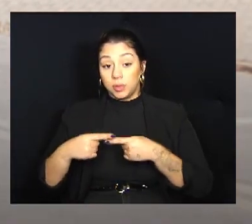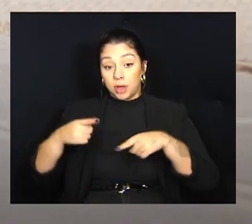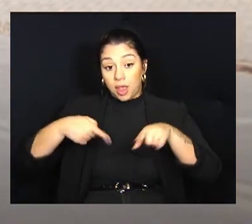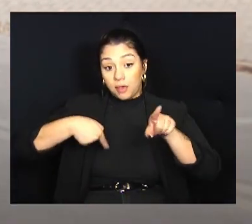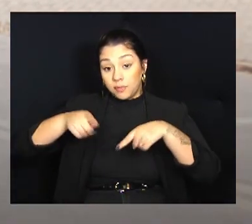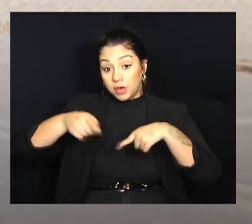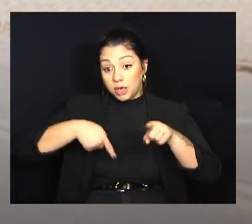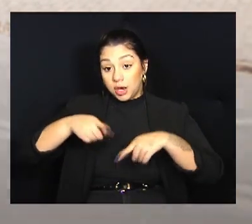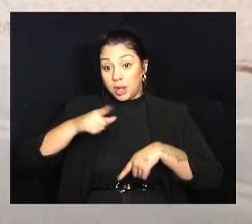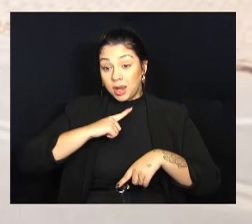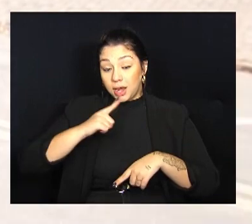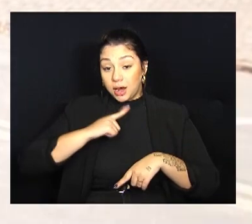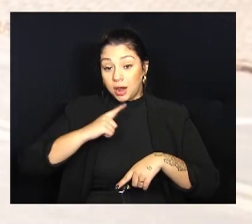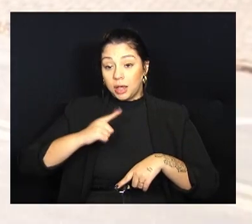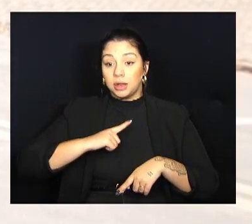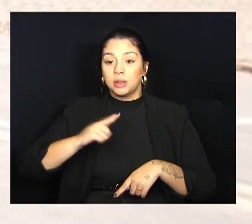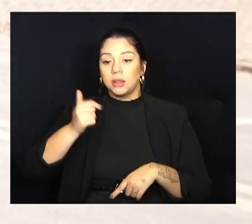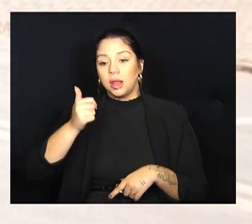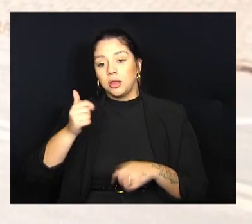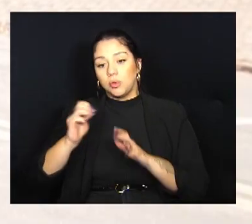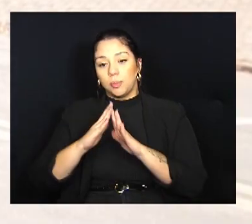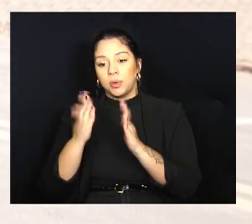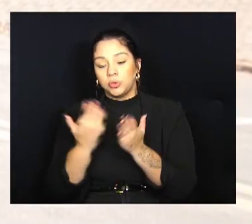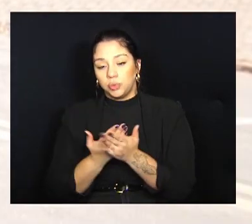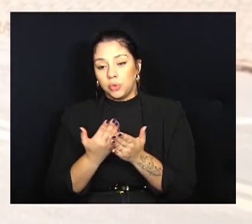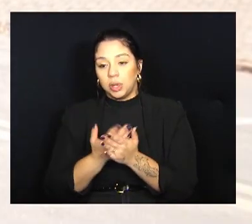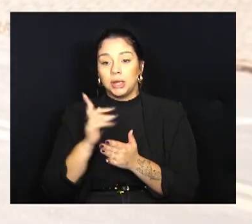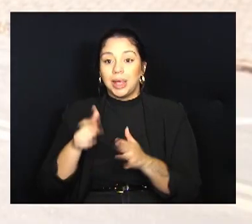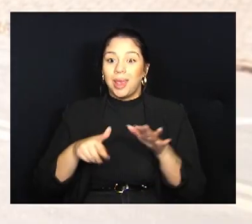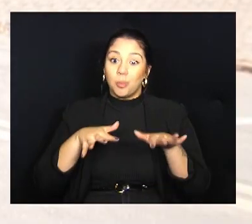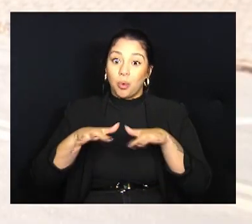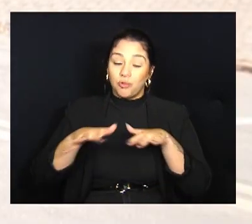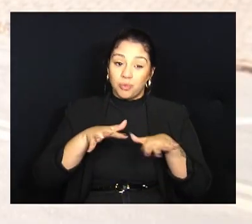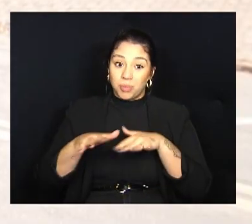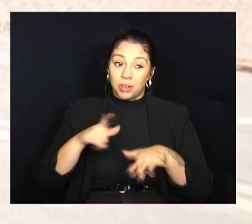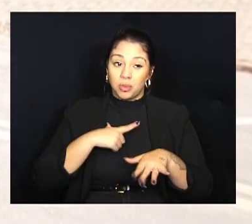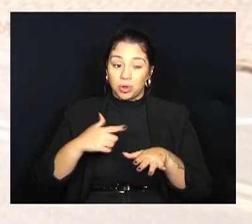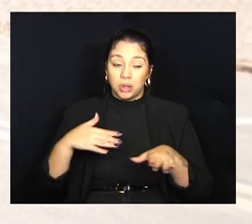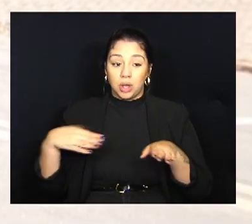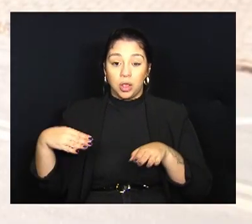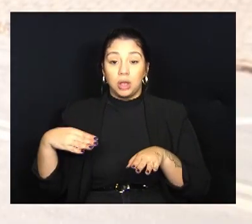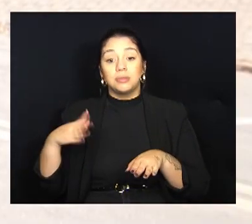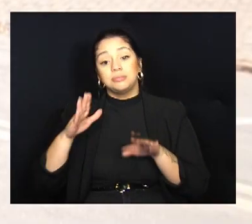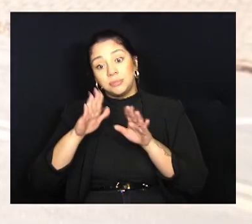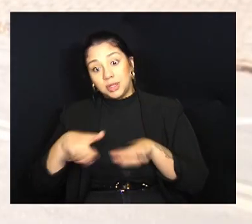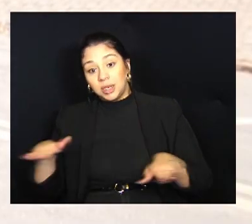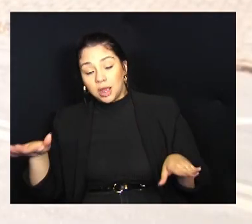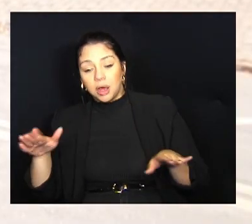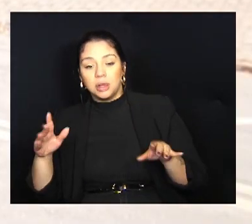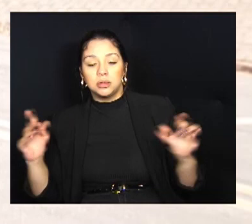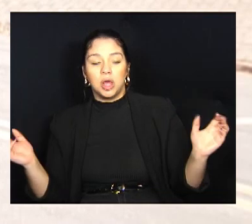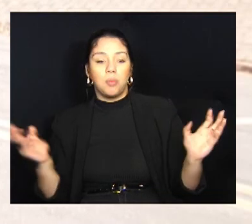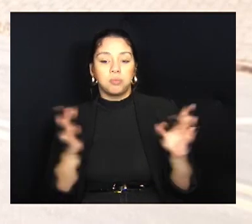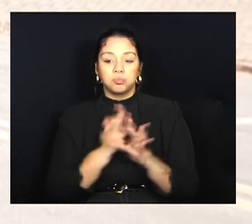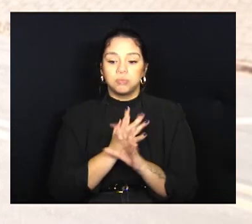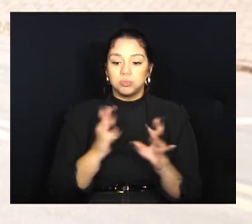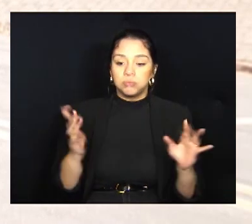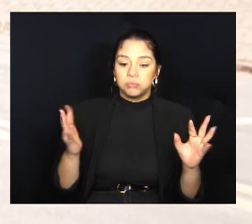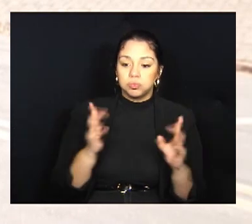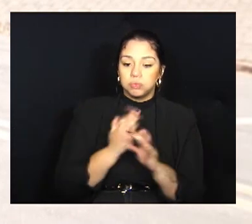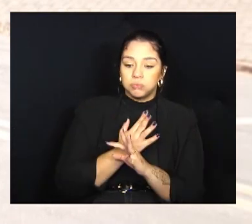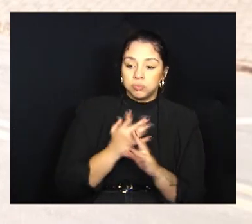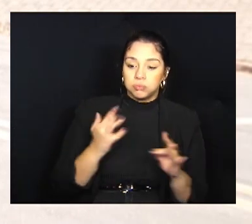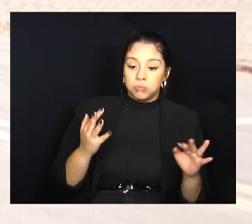existe esta nave-mãe aqui, com uma movimentação intensa das crianças e dos pais também.